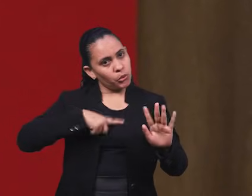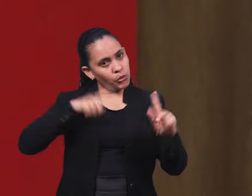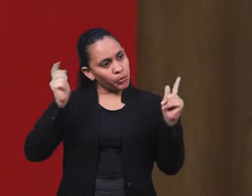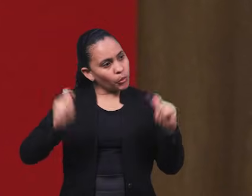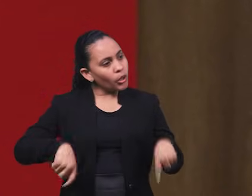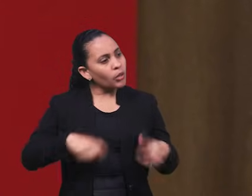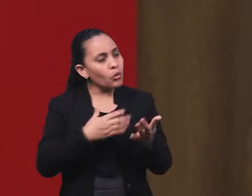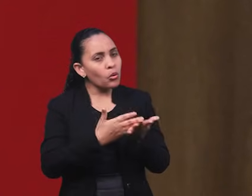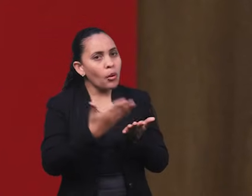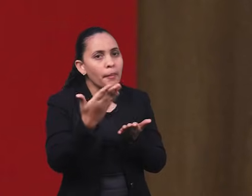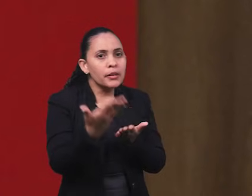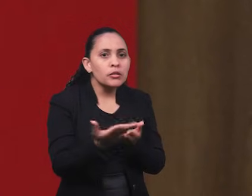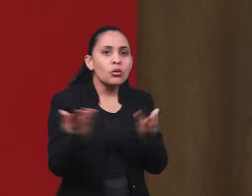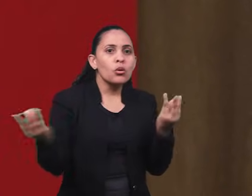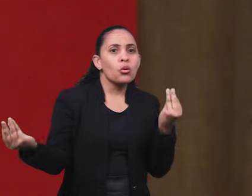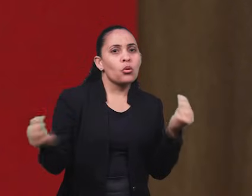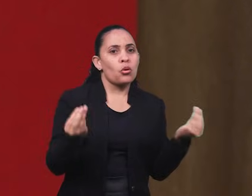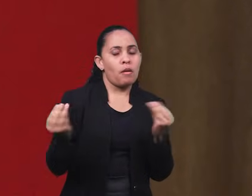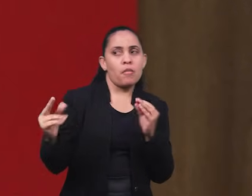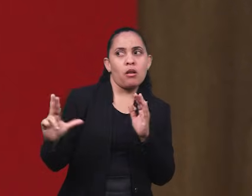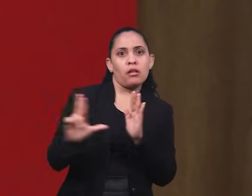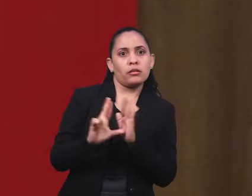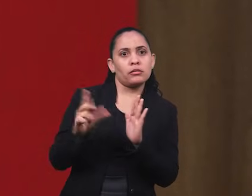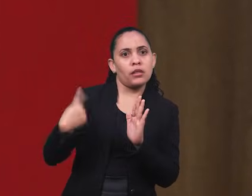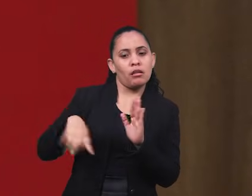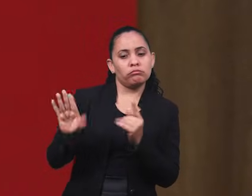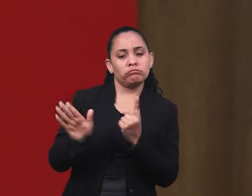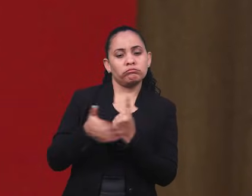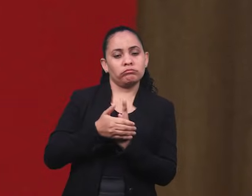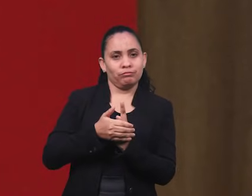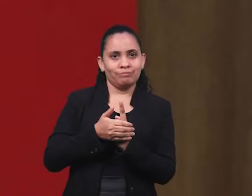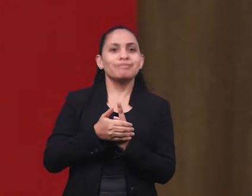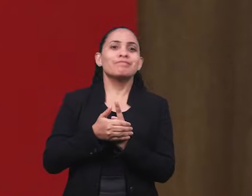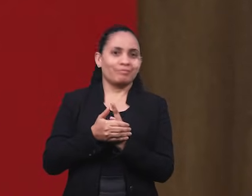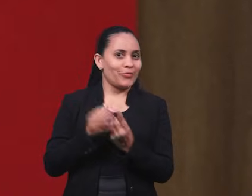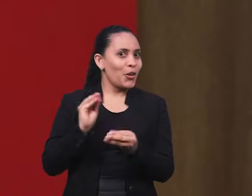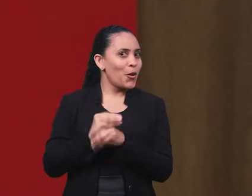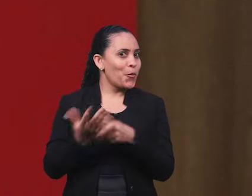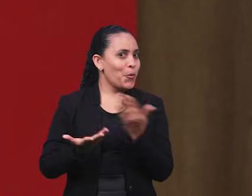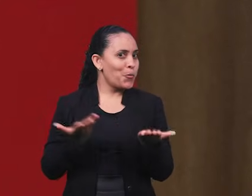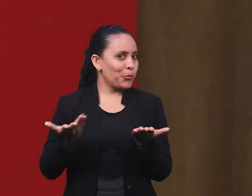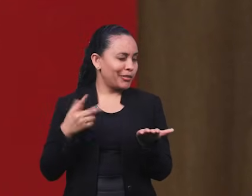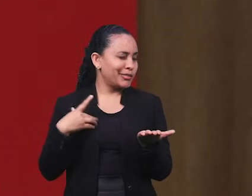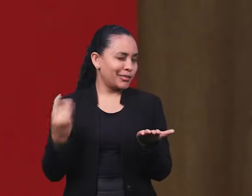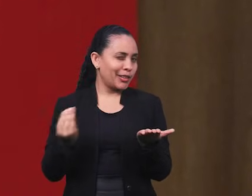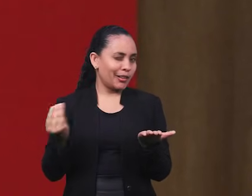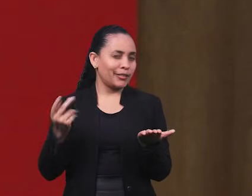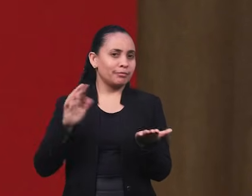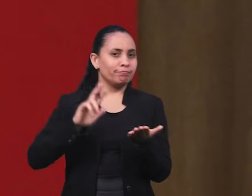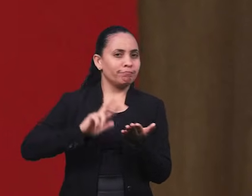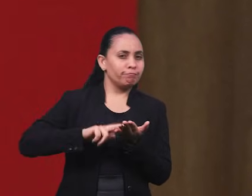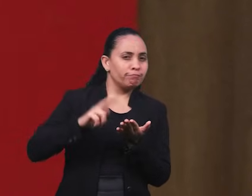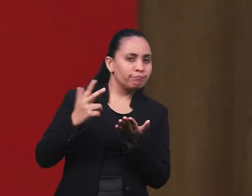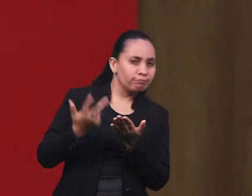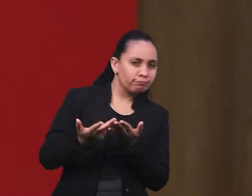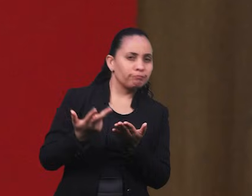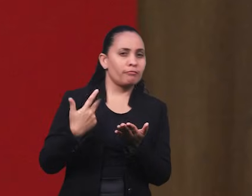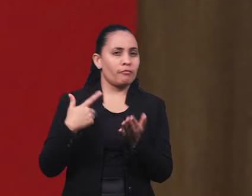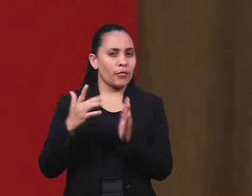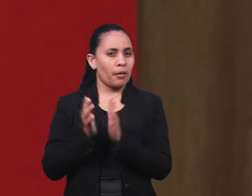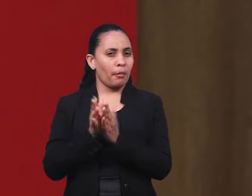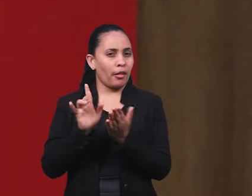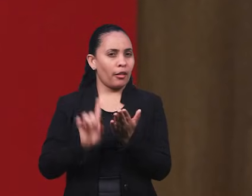podíamos começar de como Lutero foi preservado e como que ele traduziu